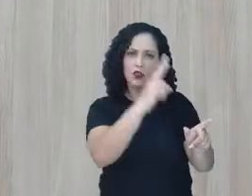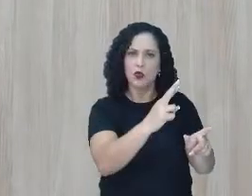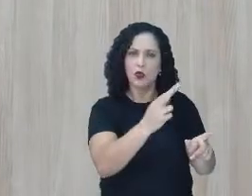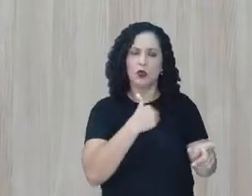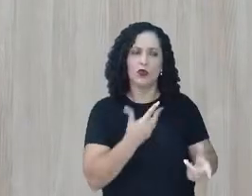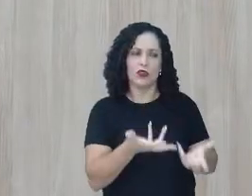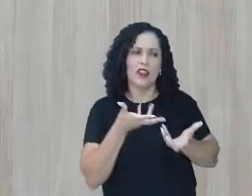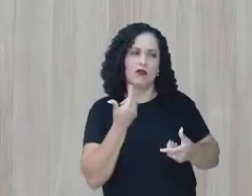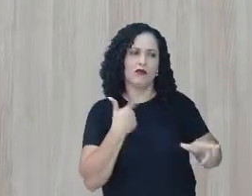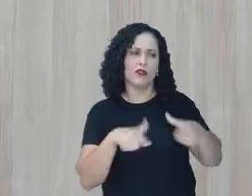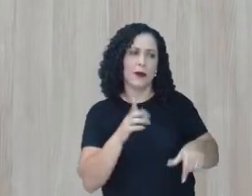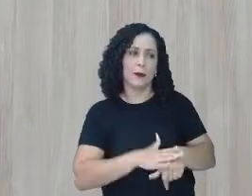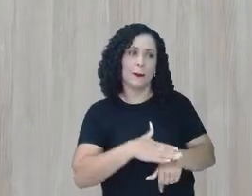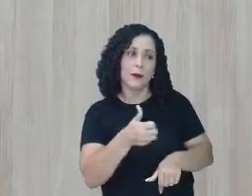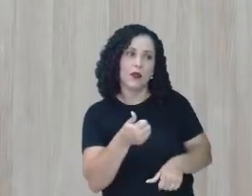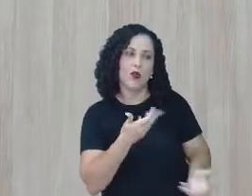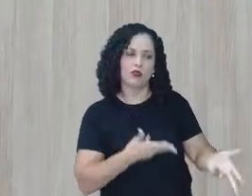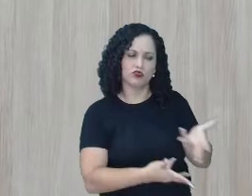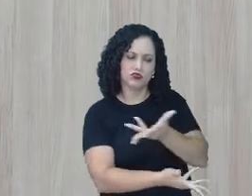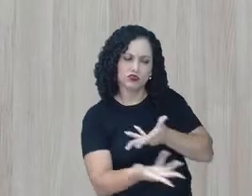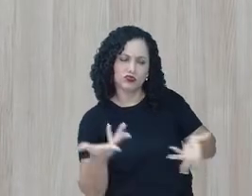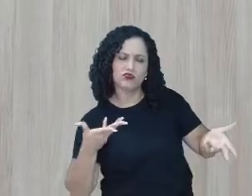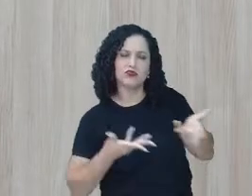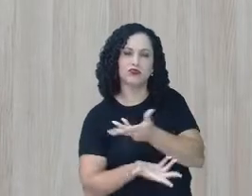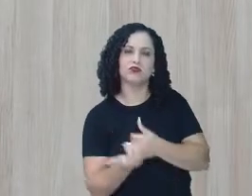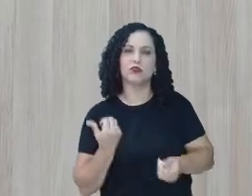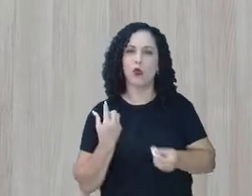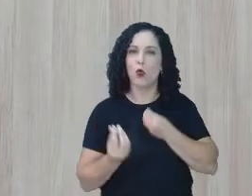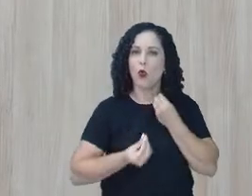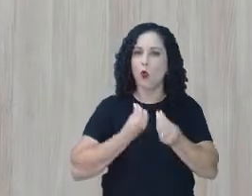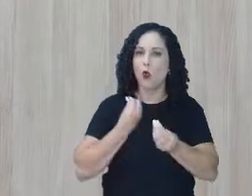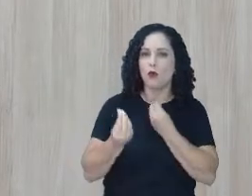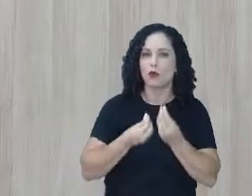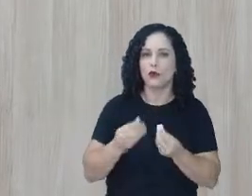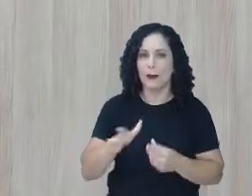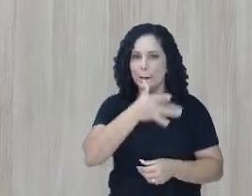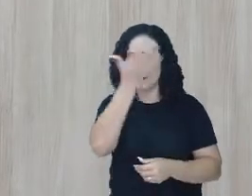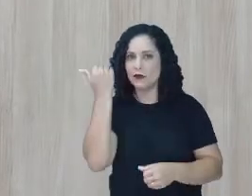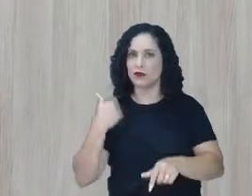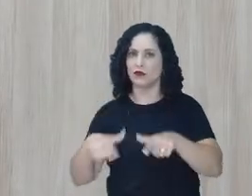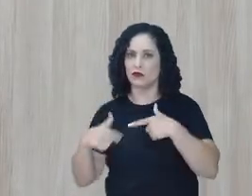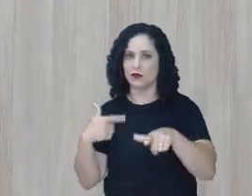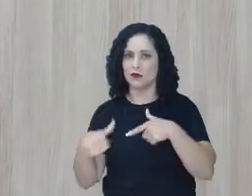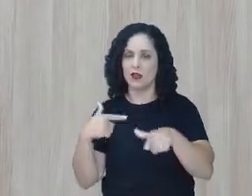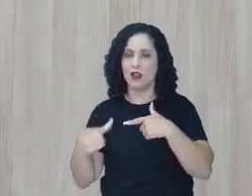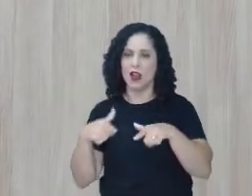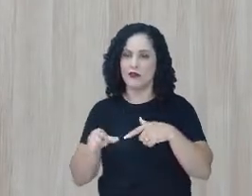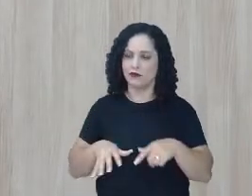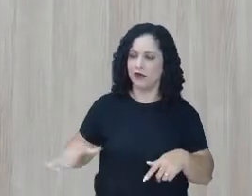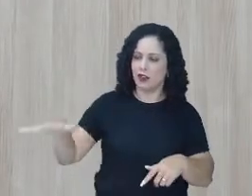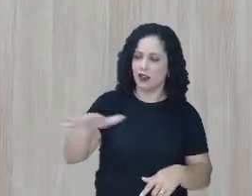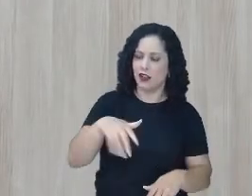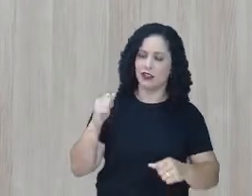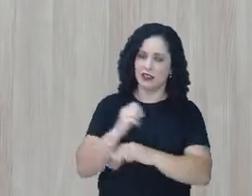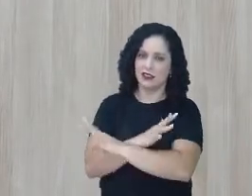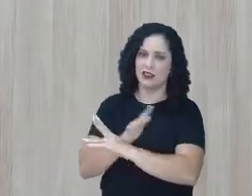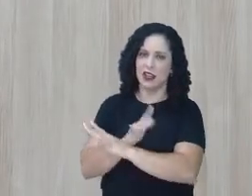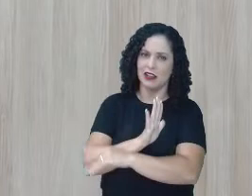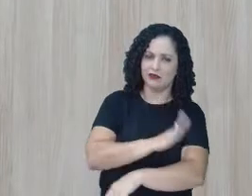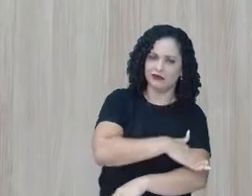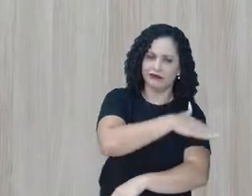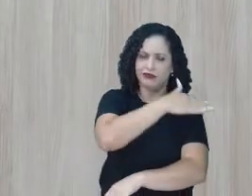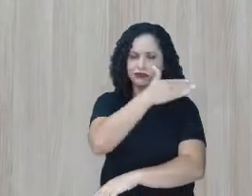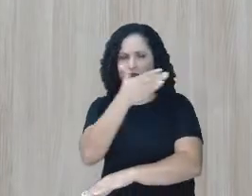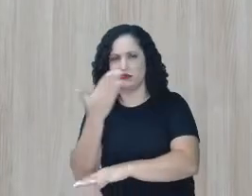de trabalho, de poder transitar melhor. As pessoas escravizadas que trabalhavam como um ganho nos centros urbanos geralmente passavam o dia todo,